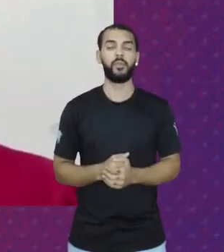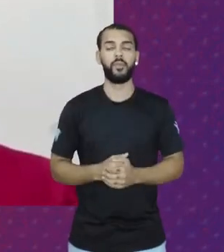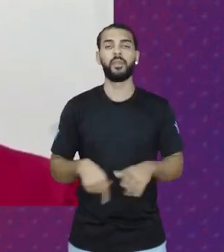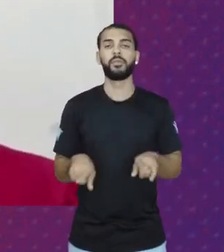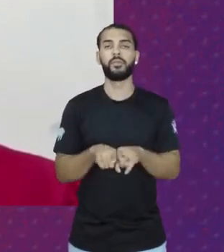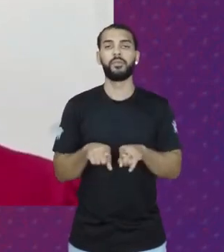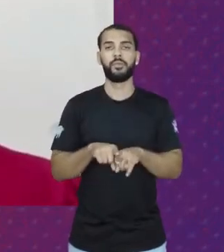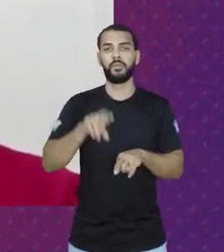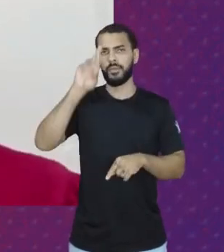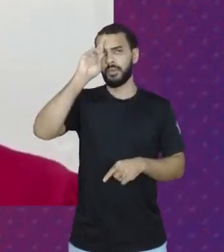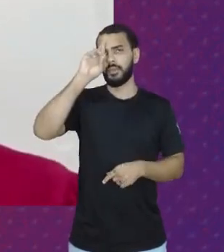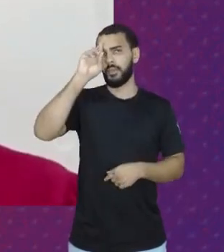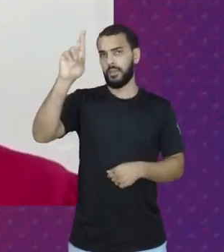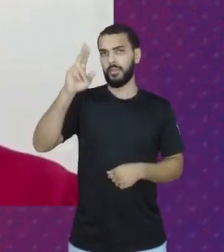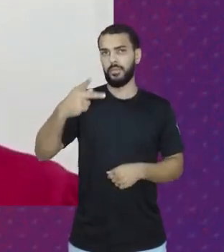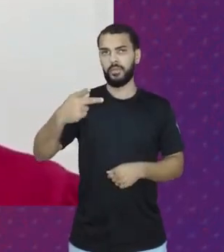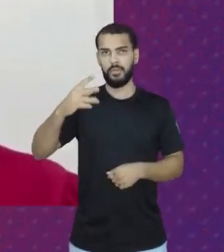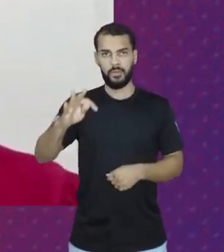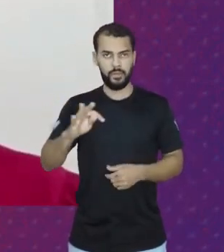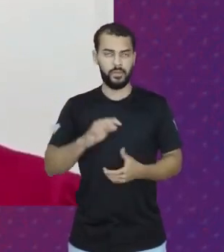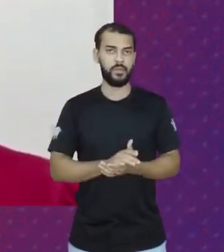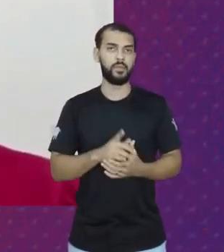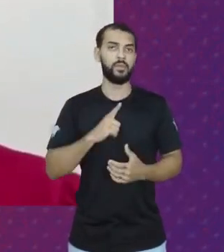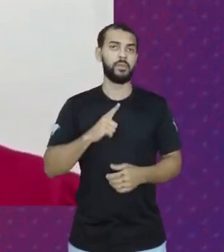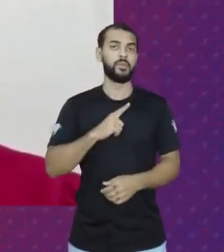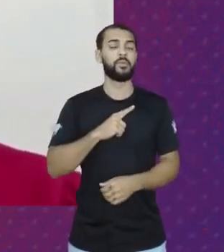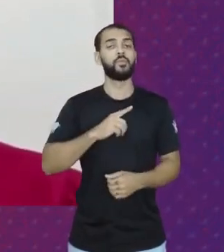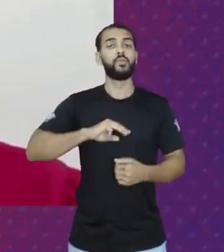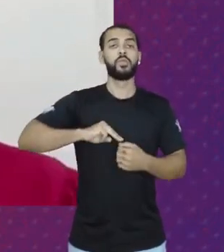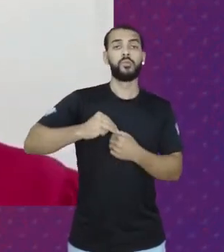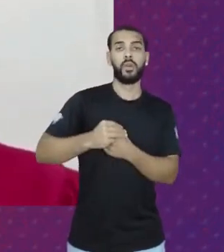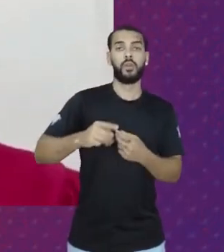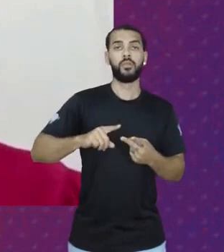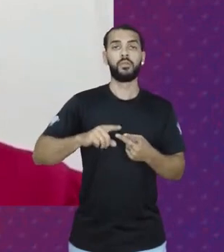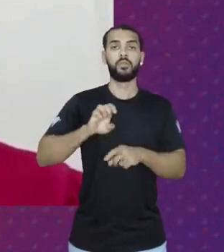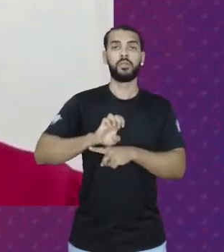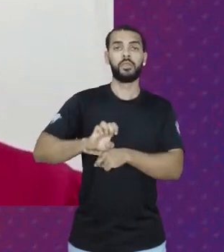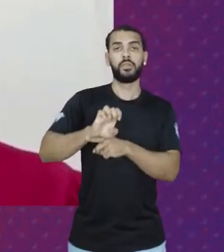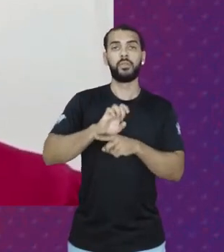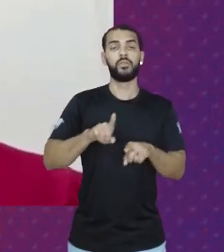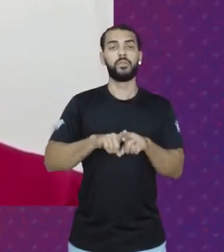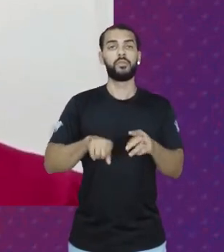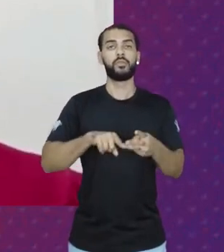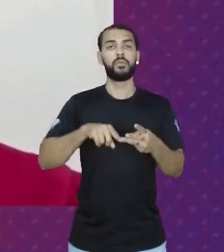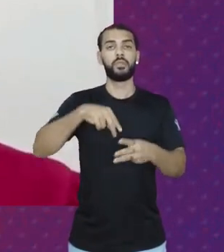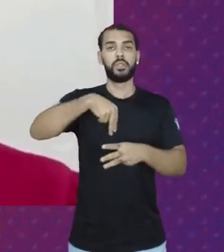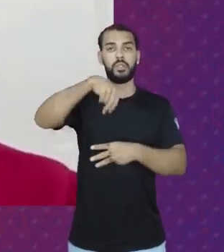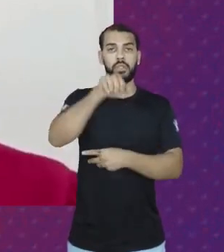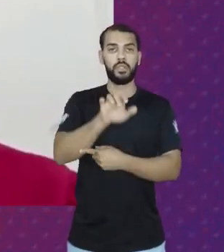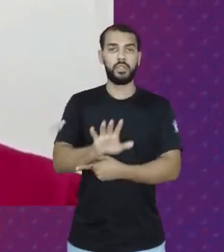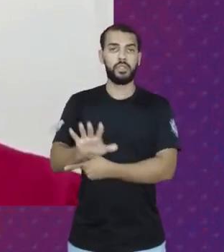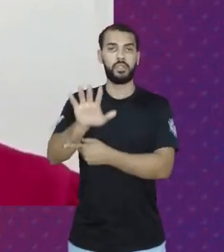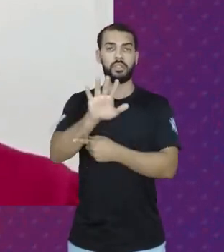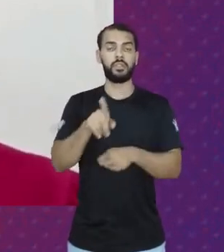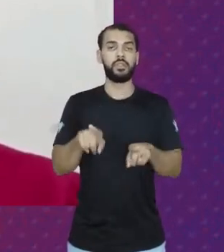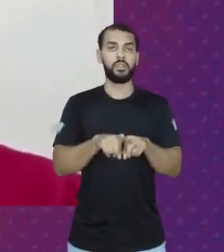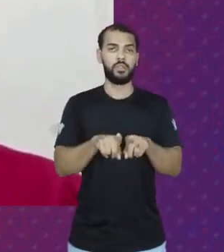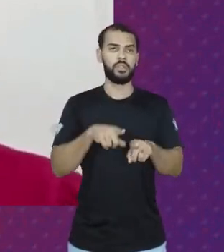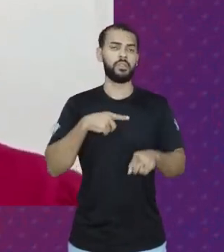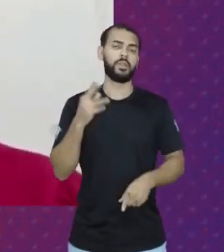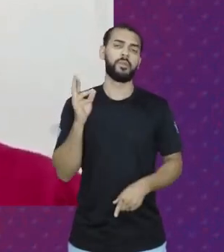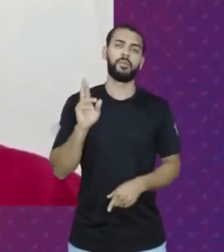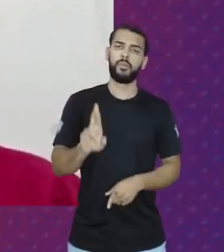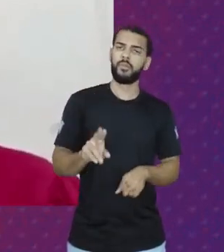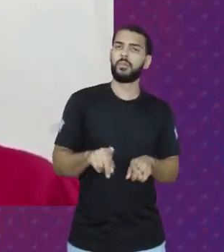PT, municipais, estaduais e a direção nacional, todas as representações congressuais,